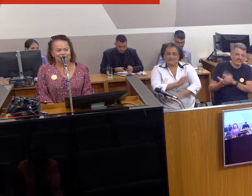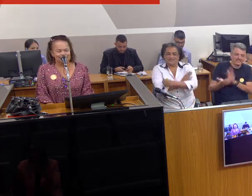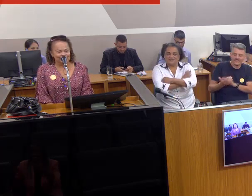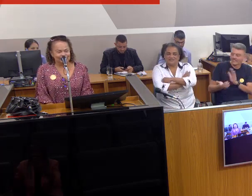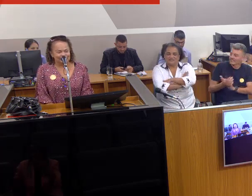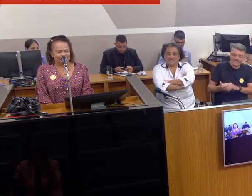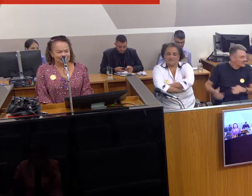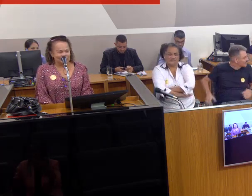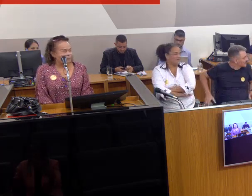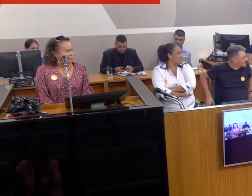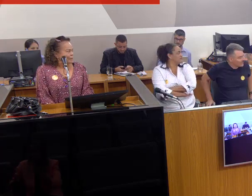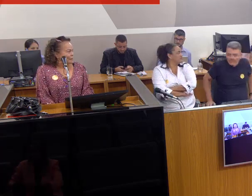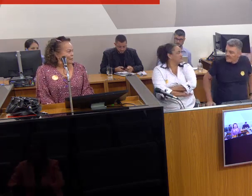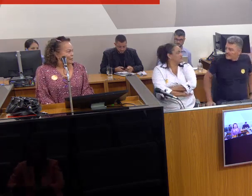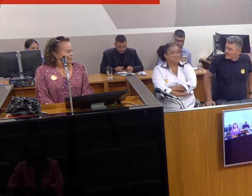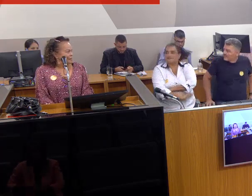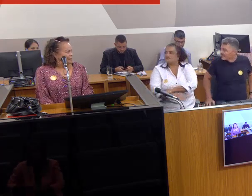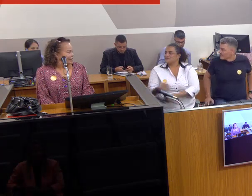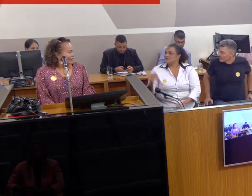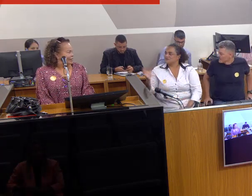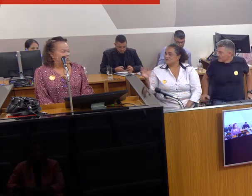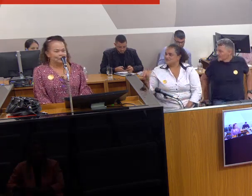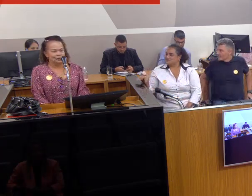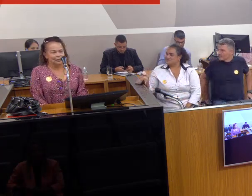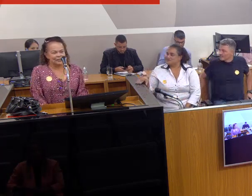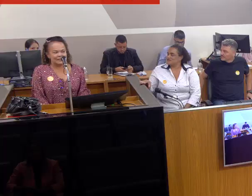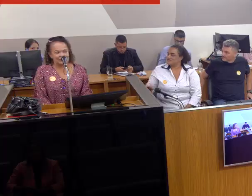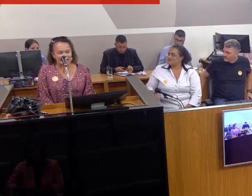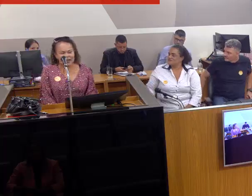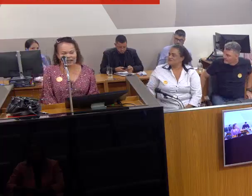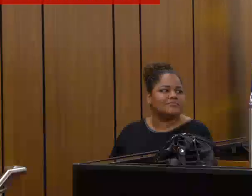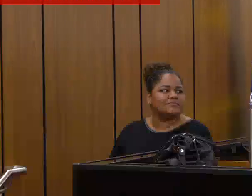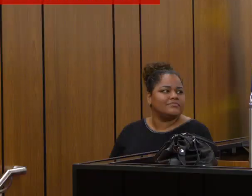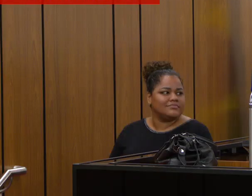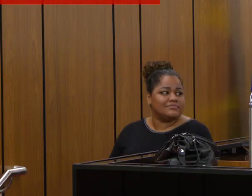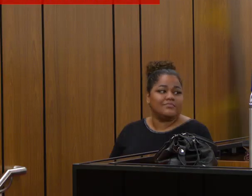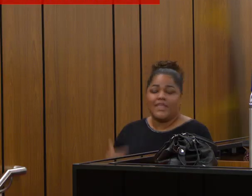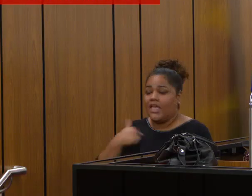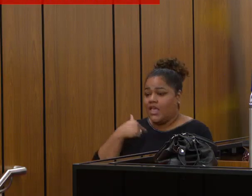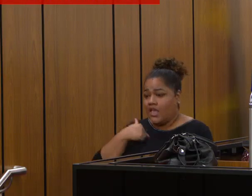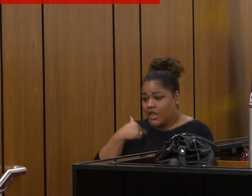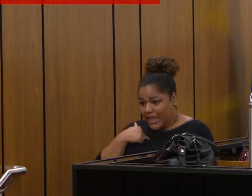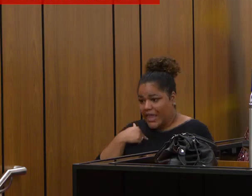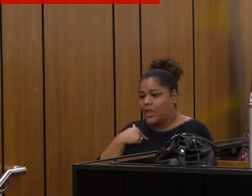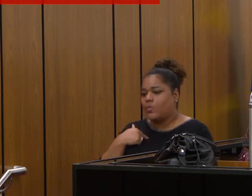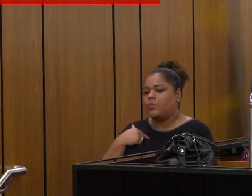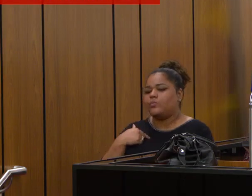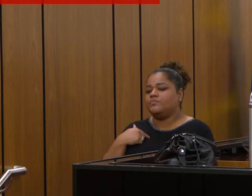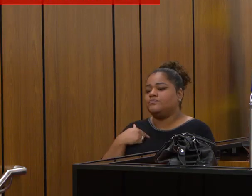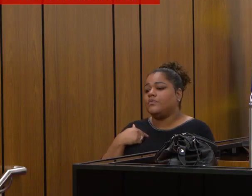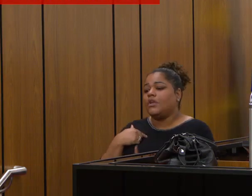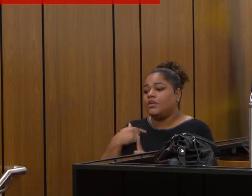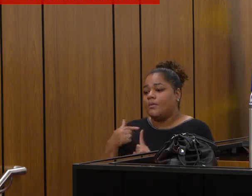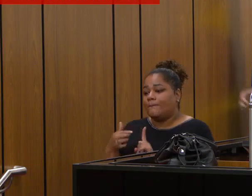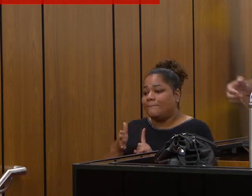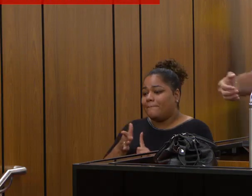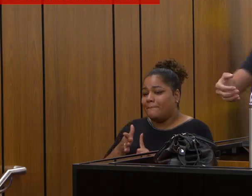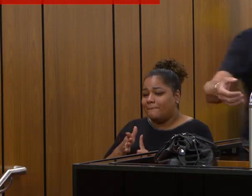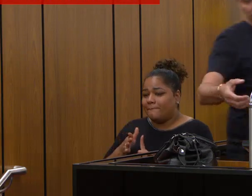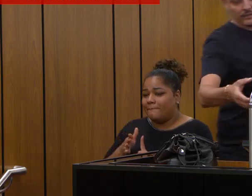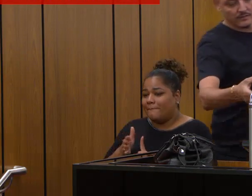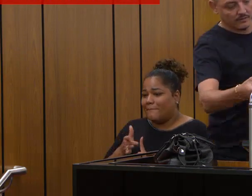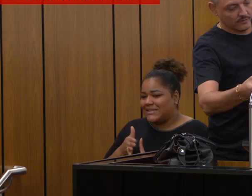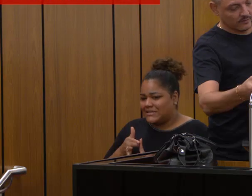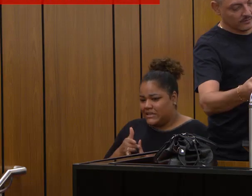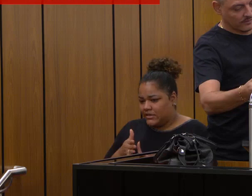com o microfone para ela Gente alguém eu sou a paciente da arcata desde 2018 quando eu entrei lá eles me prometeu